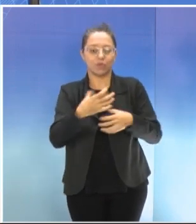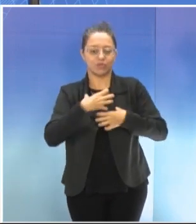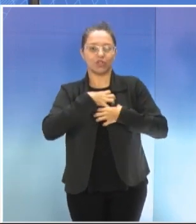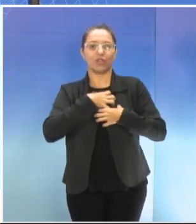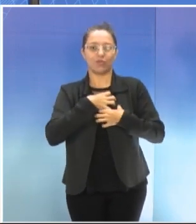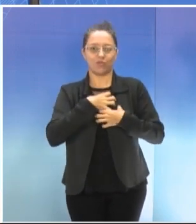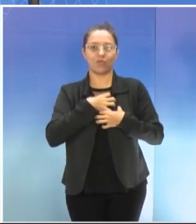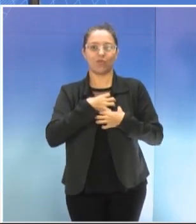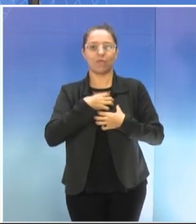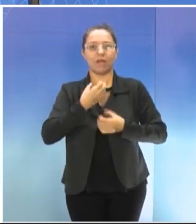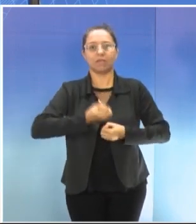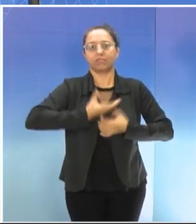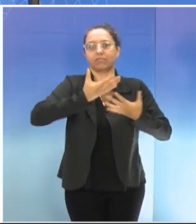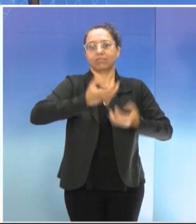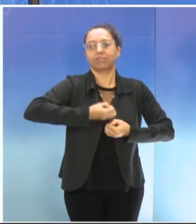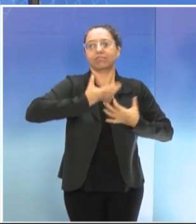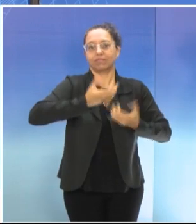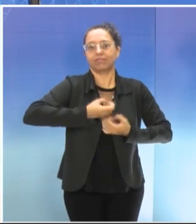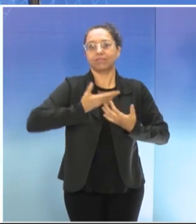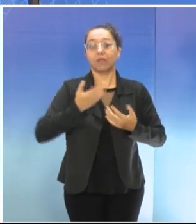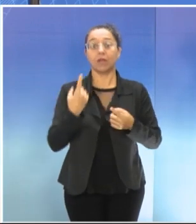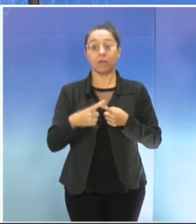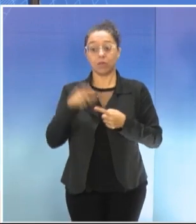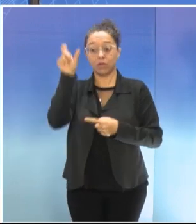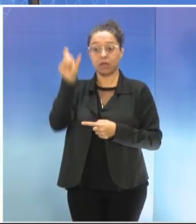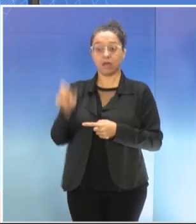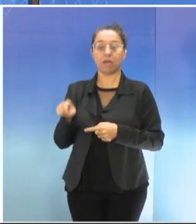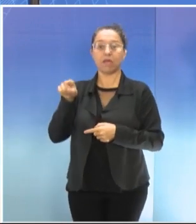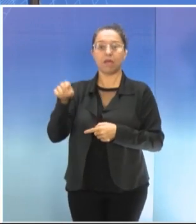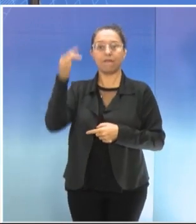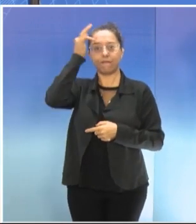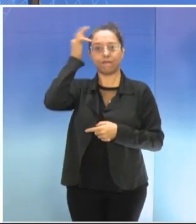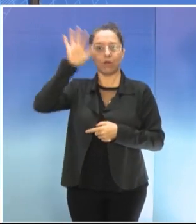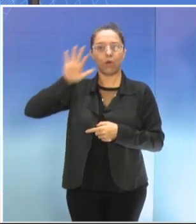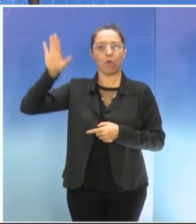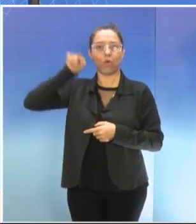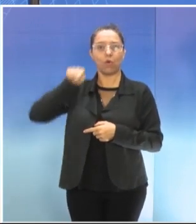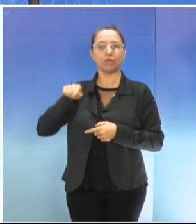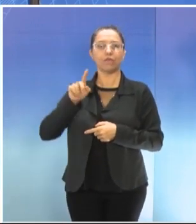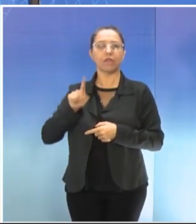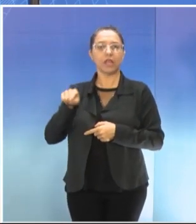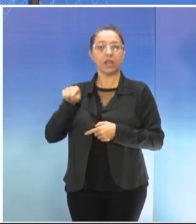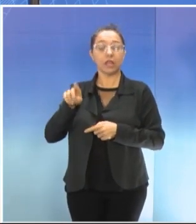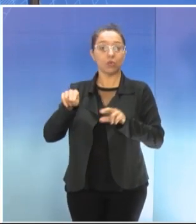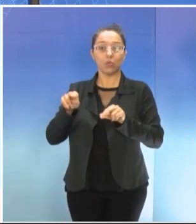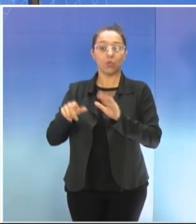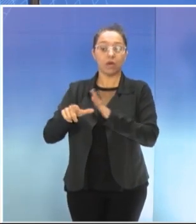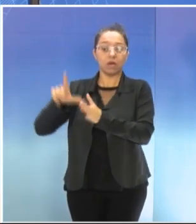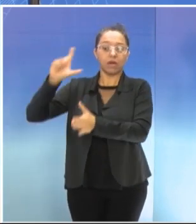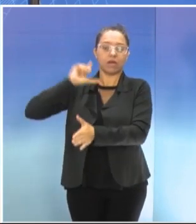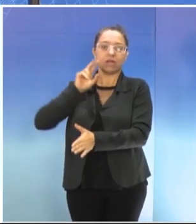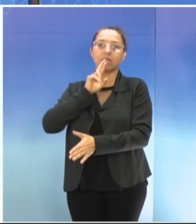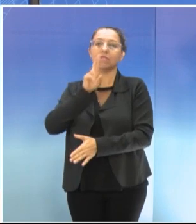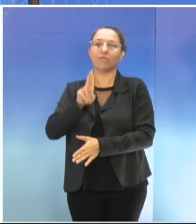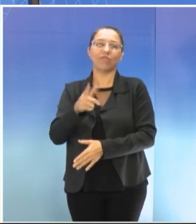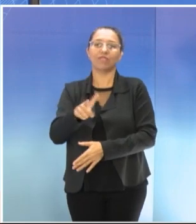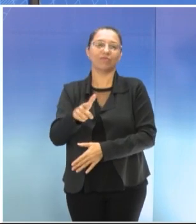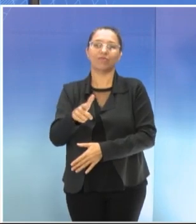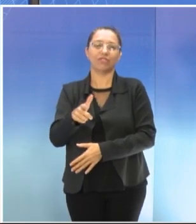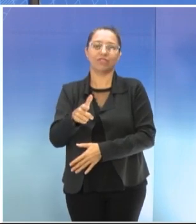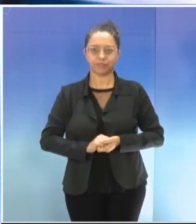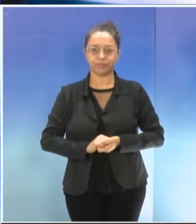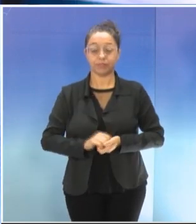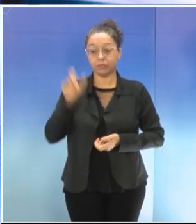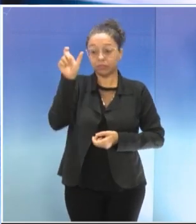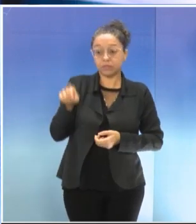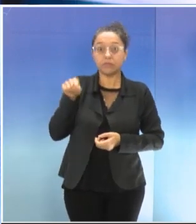O filósofo sempre foi caracterizado pela sua inquietude e por buscar respostas que nunca foram